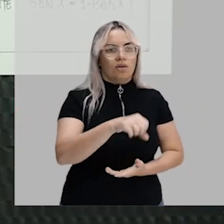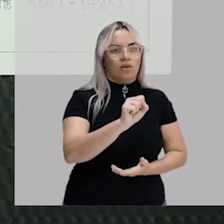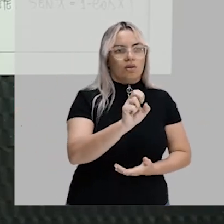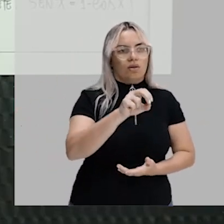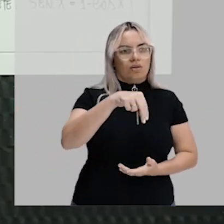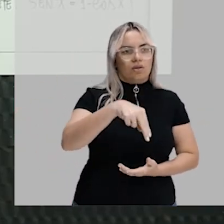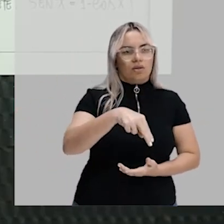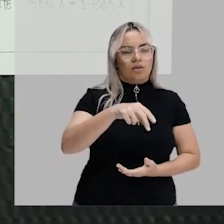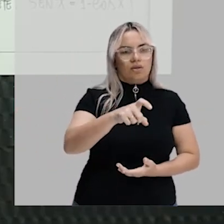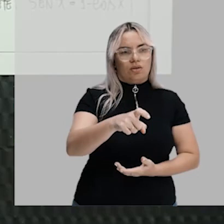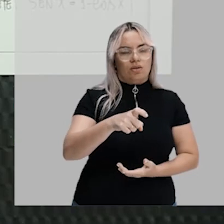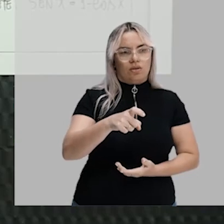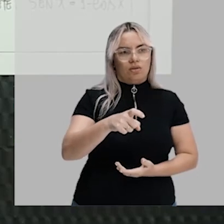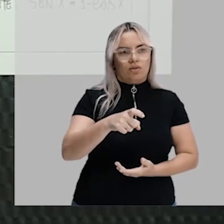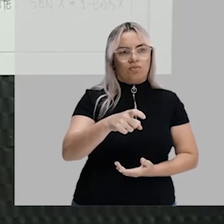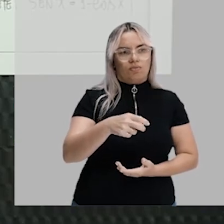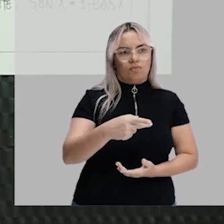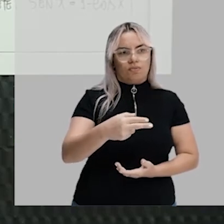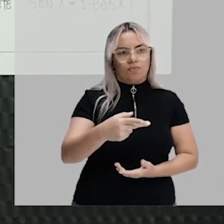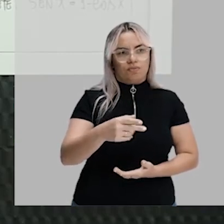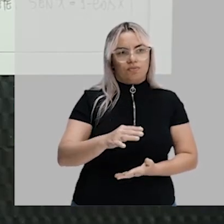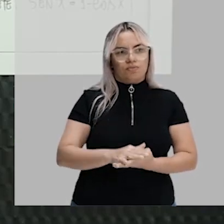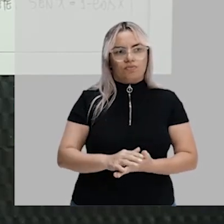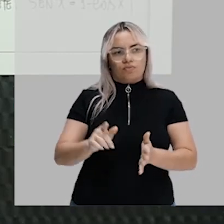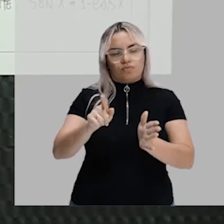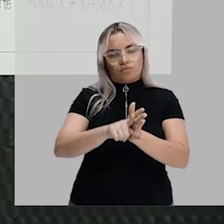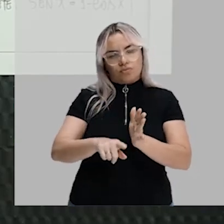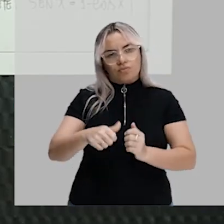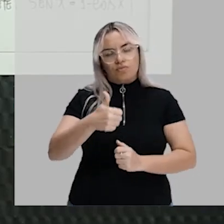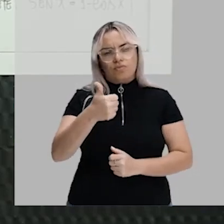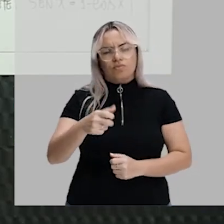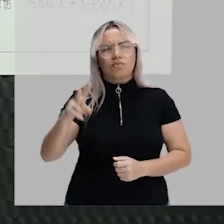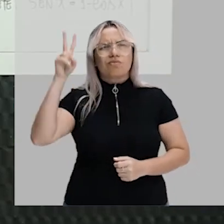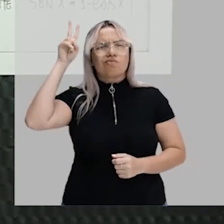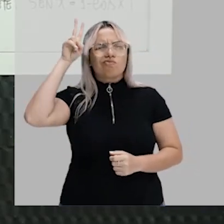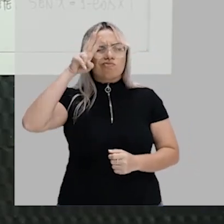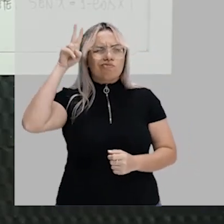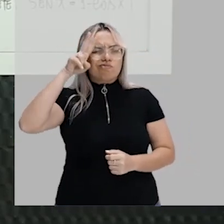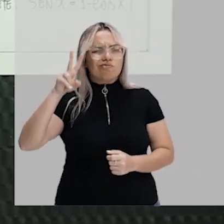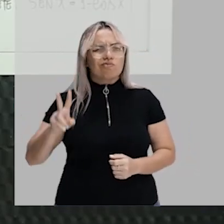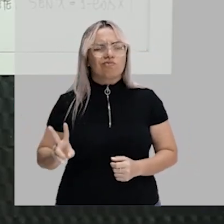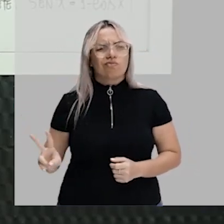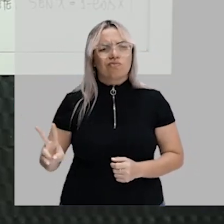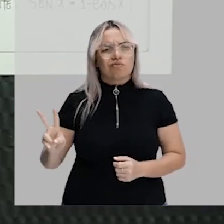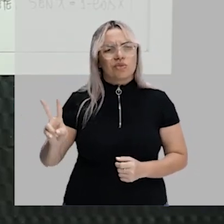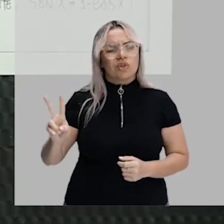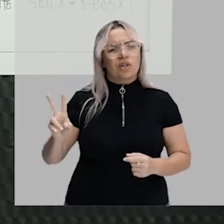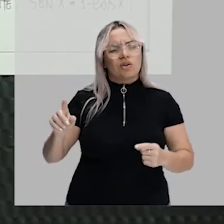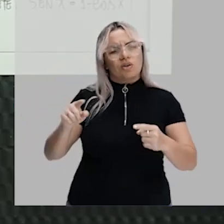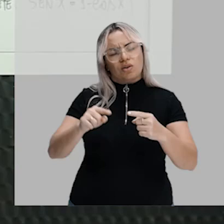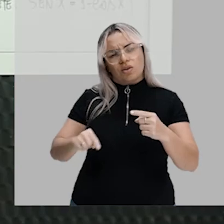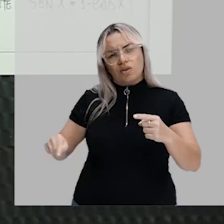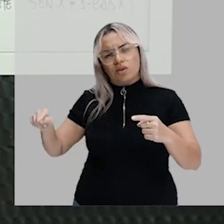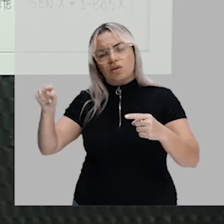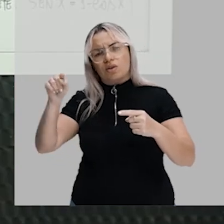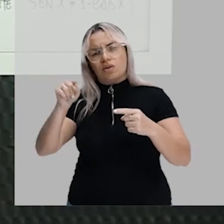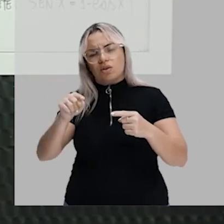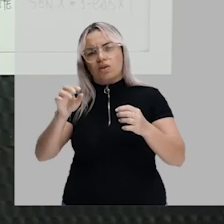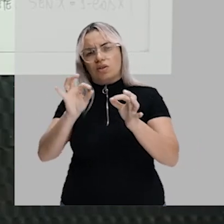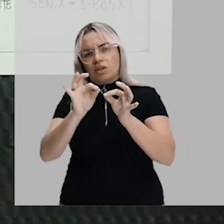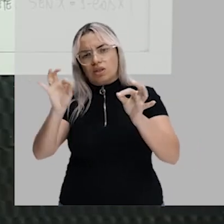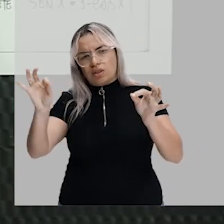x igual a -1 aí você tem que lembrar Qual o valor do qual o Argo cujo seno é